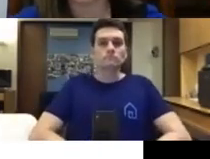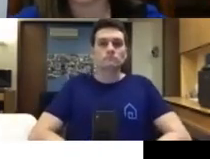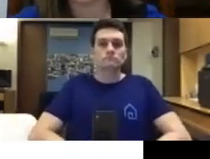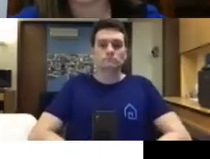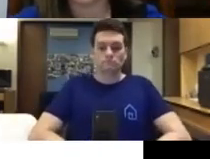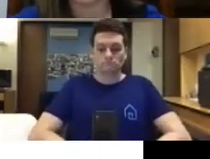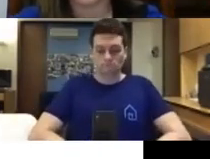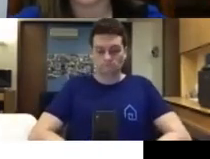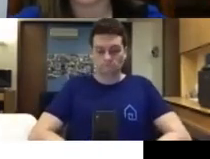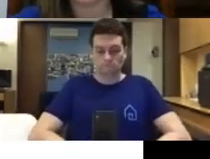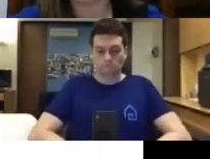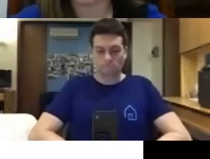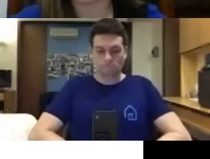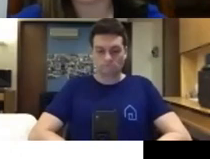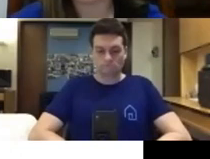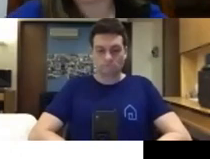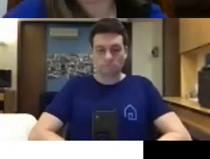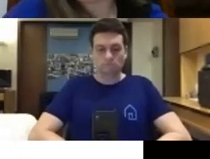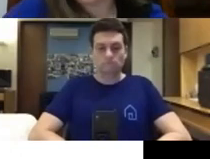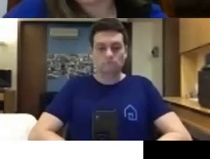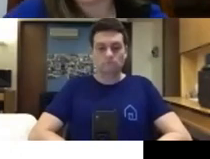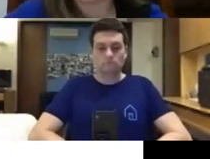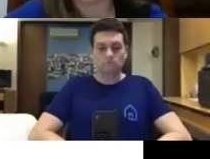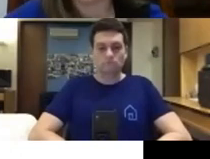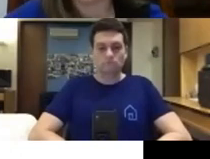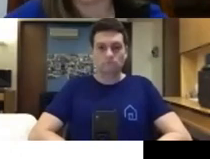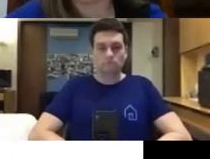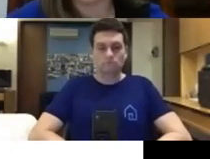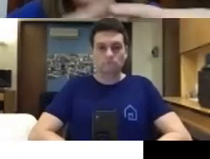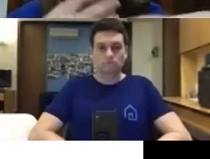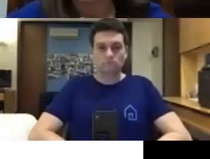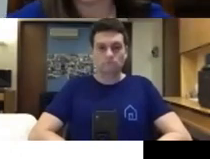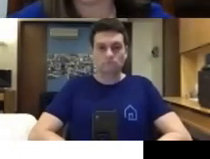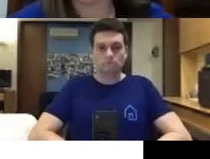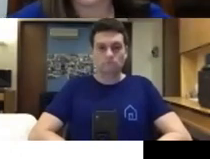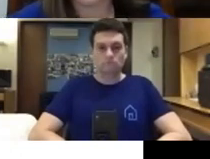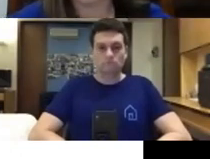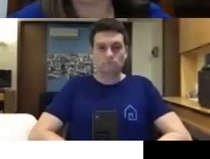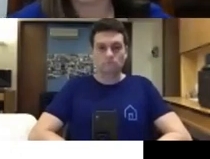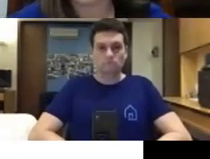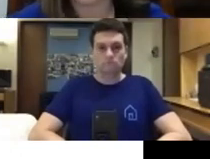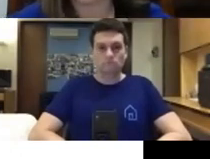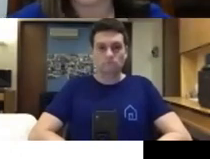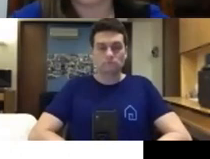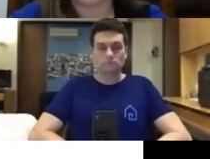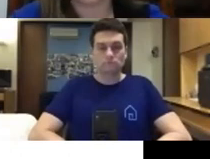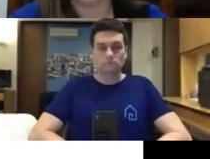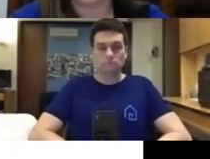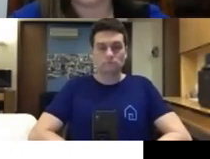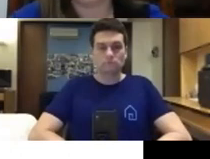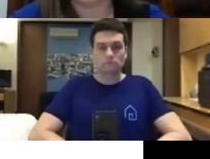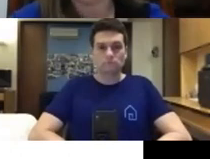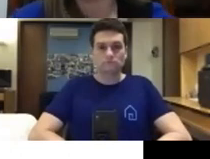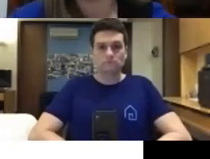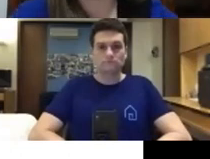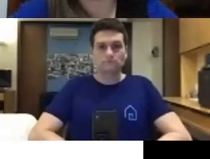de hidrocarbonetos também, que é para, por exemplo, polos petroquímicos, que tem uma carga de incêndio muito maior. Então, a gente tem uma taxa de